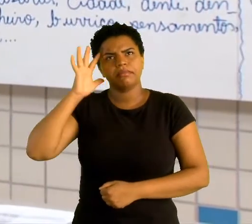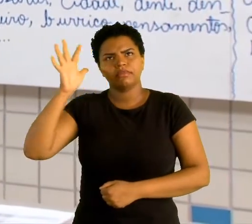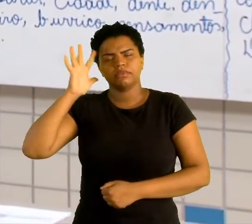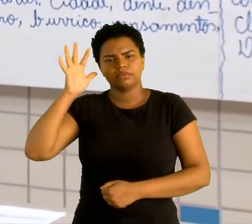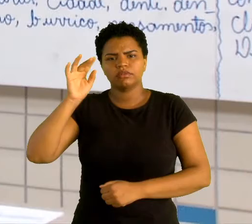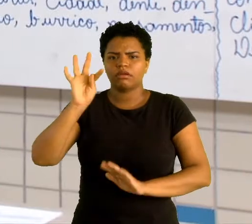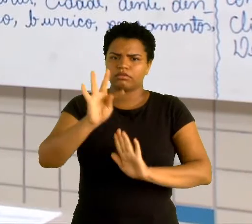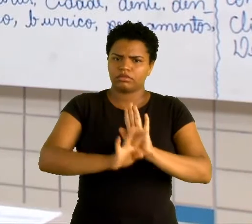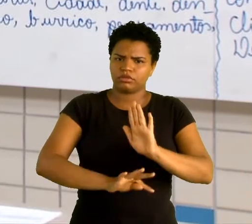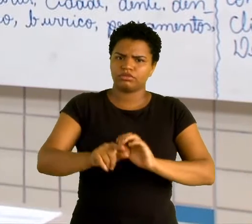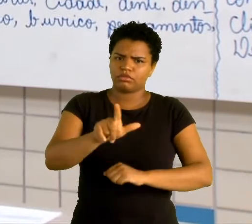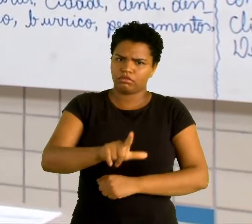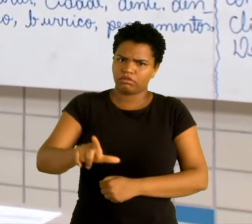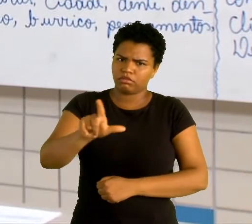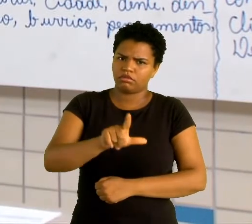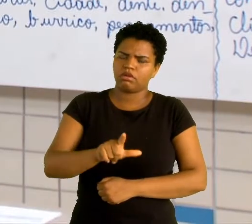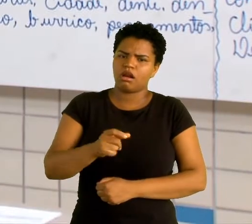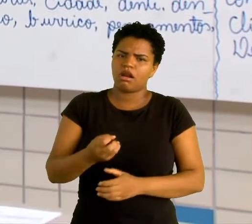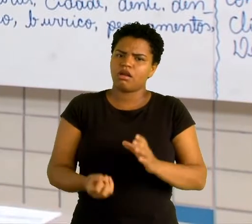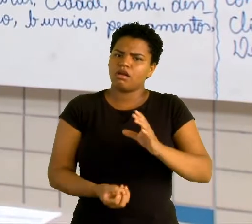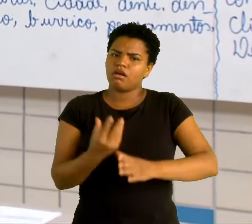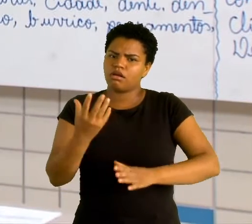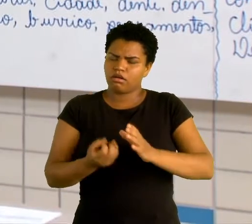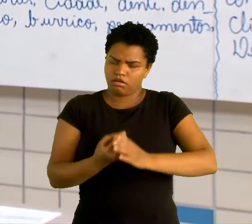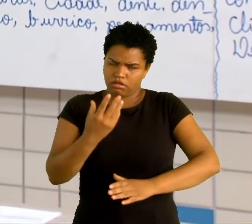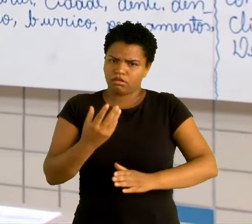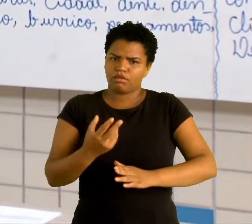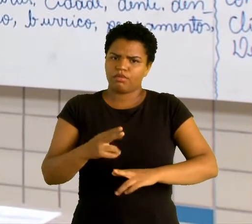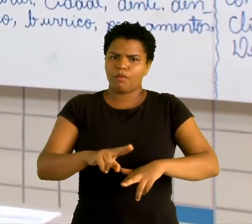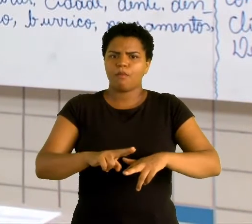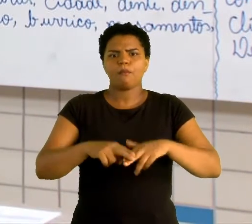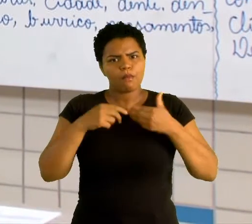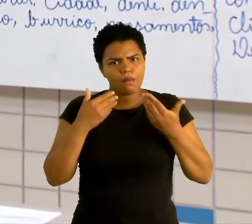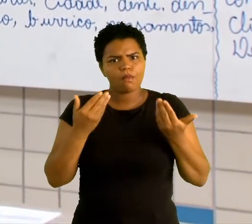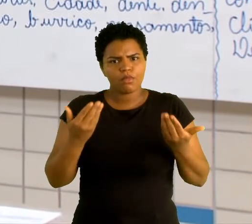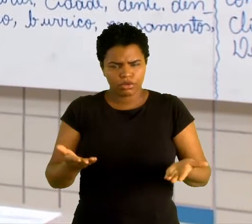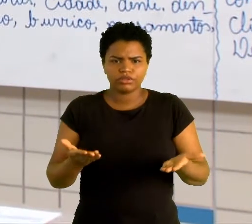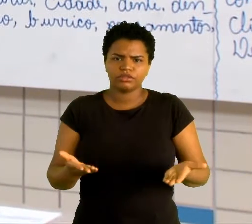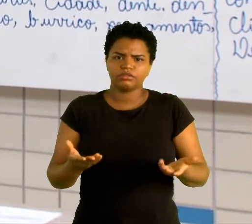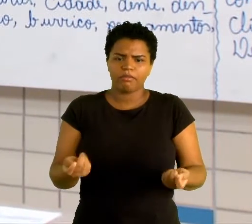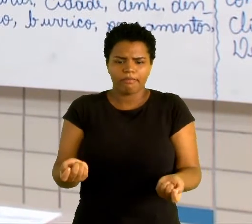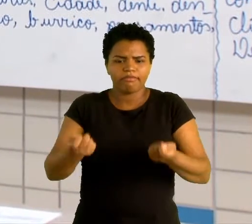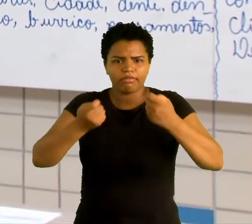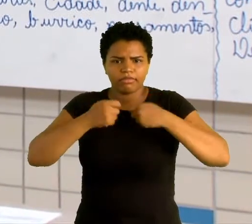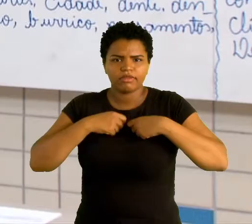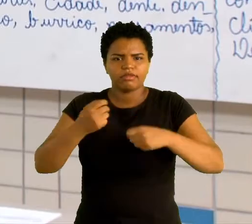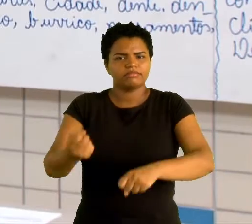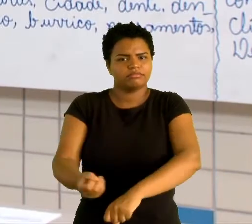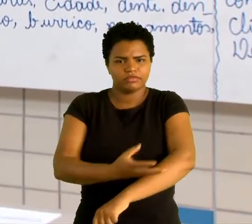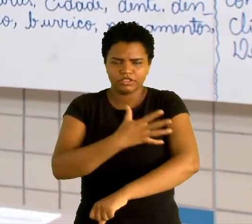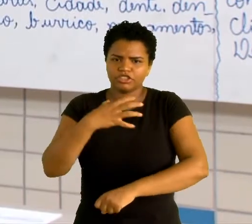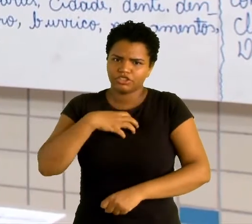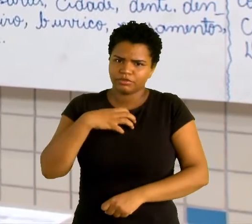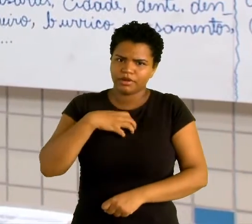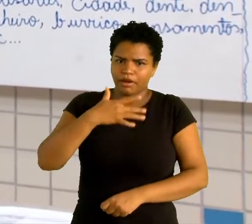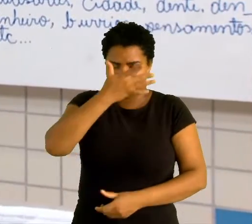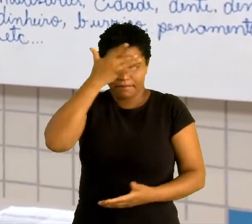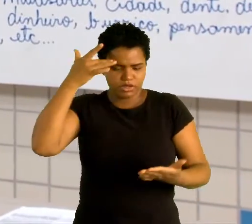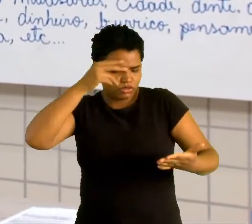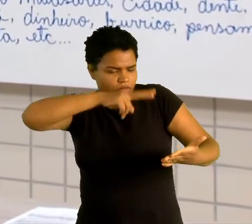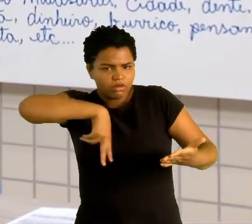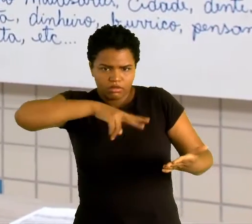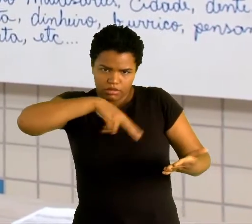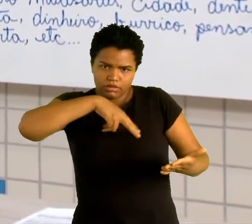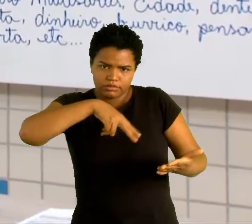texto literário, ele é produzido exatamente para isso, para ele causar ali um certo sentimento na pessoa que está